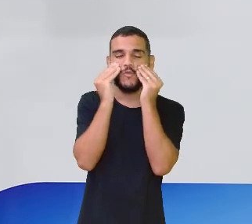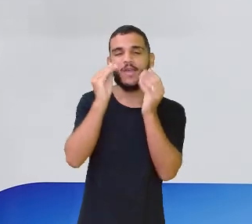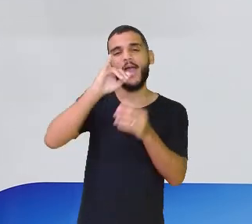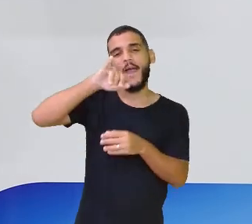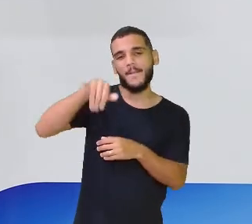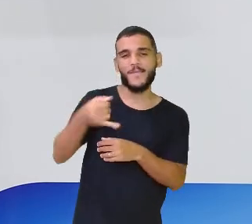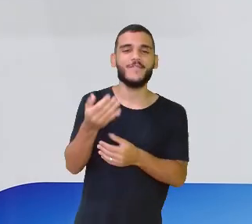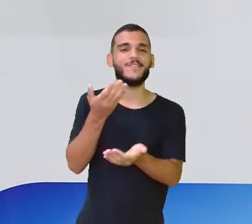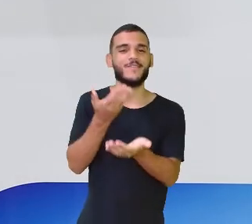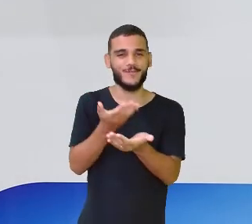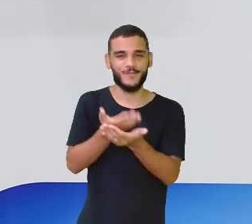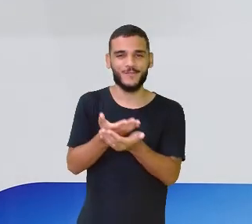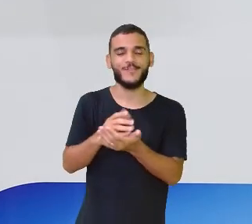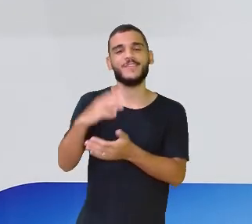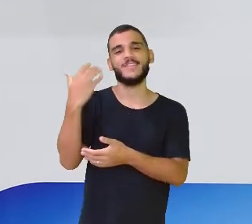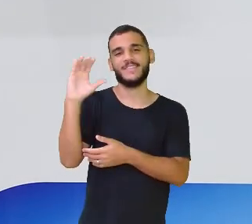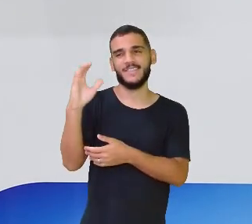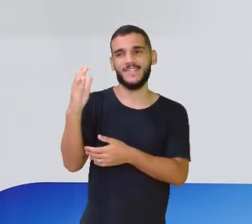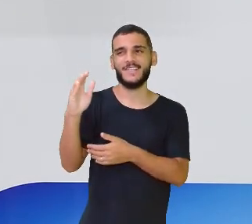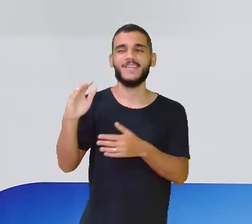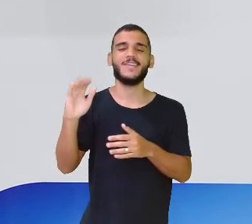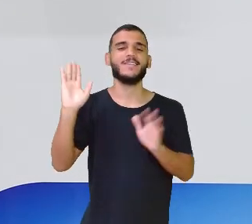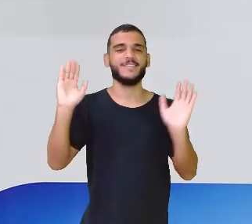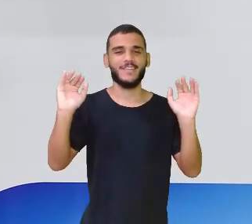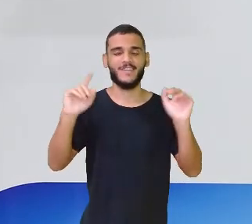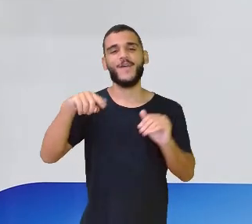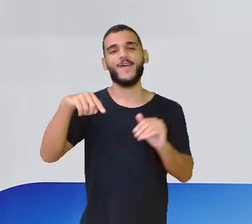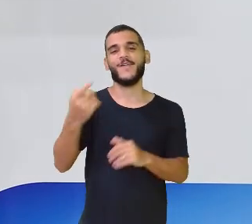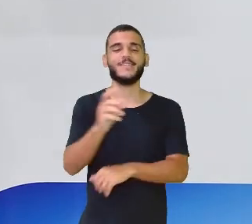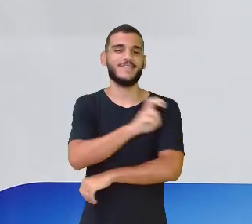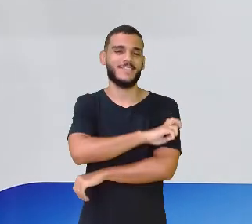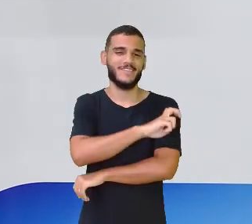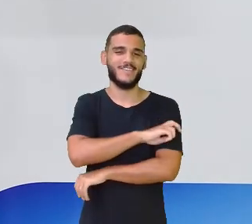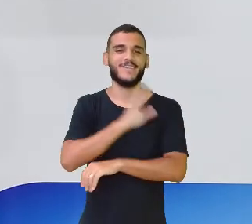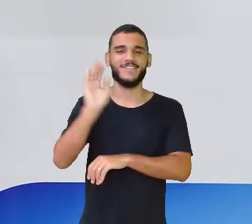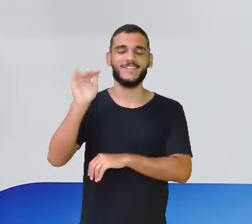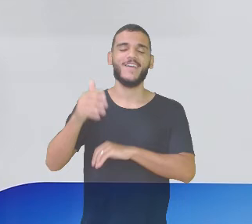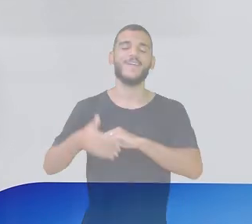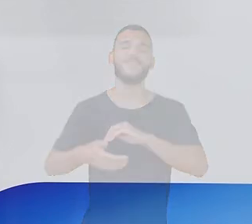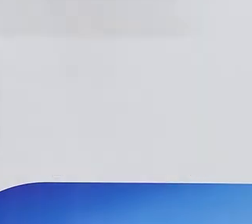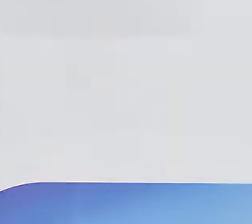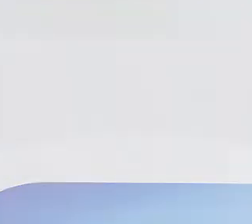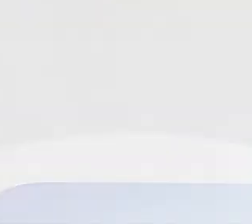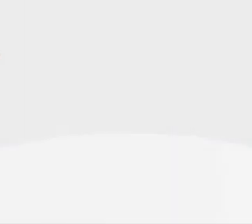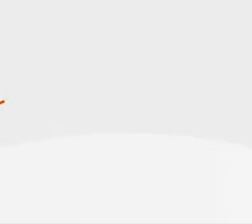aproveitem e estude bastante ciências, tá? Então, fica aí que tem aula do 5º ano. Tchau, tchau.